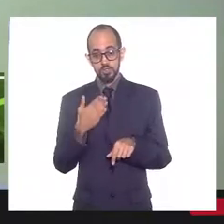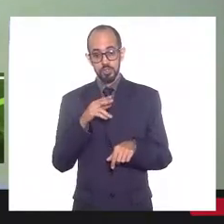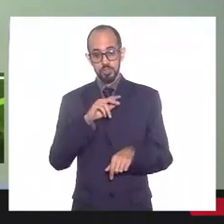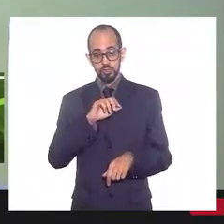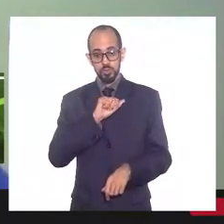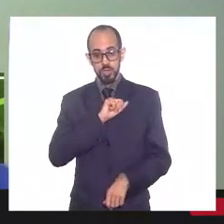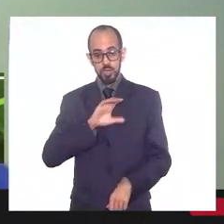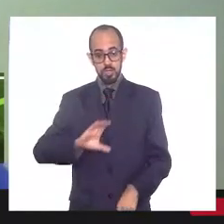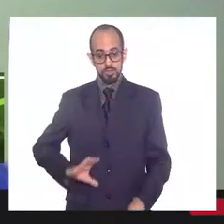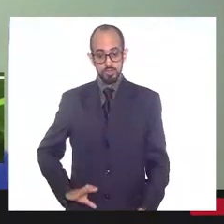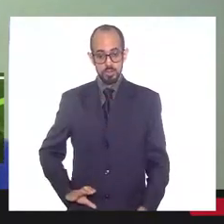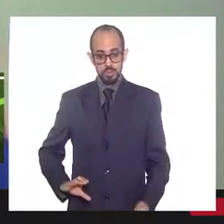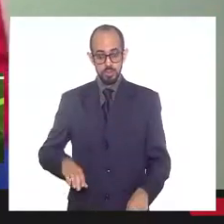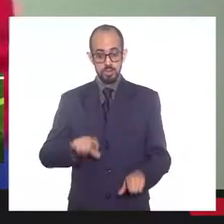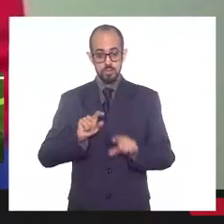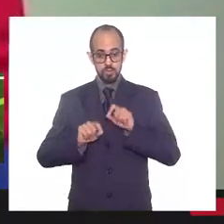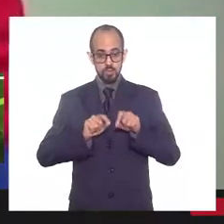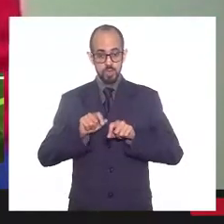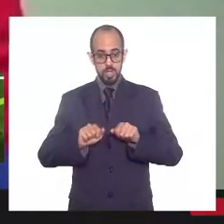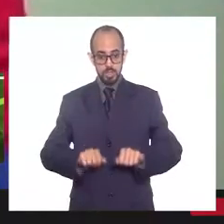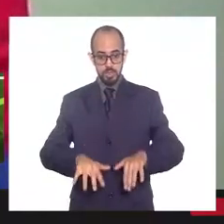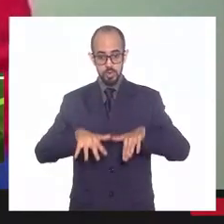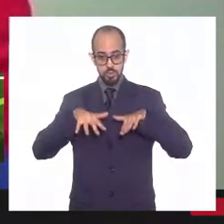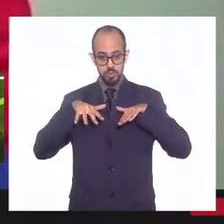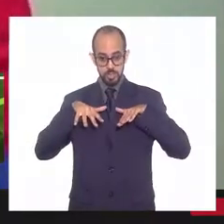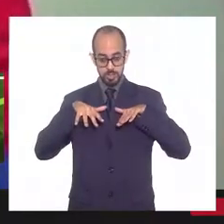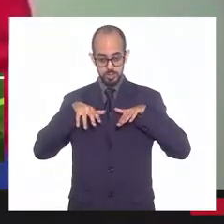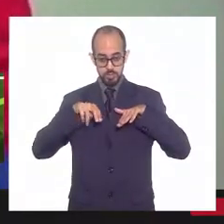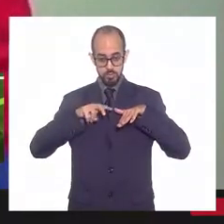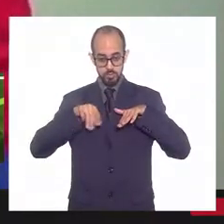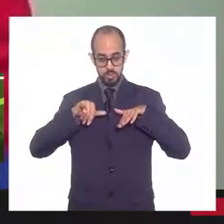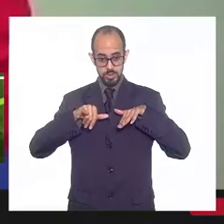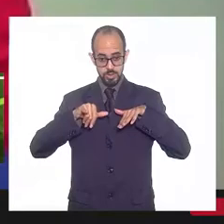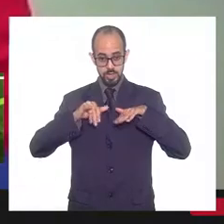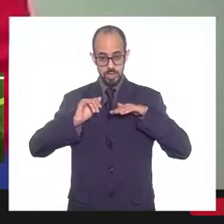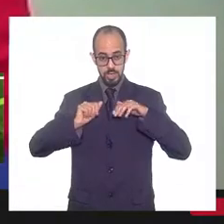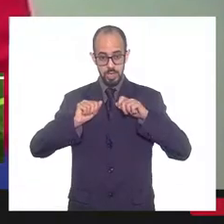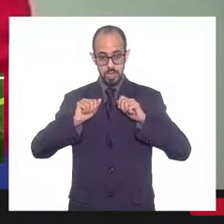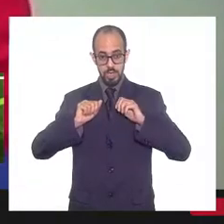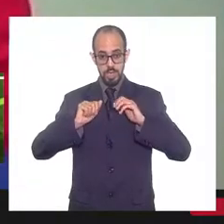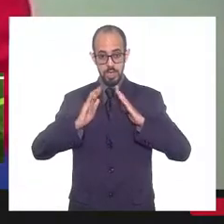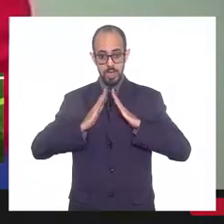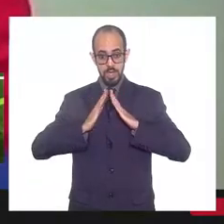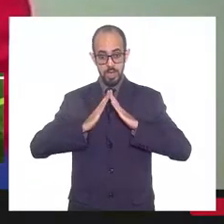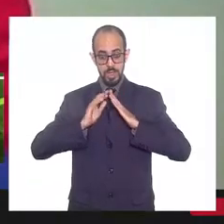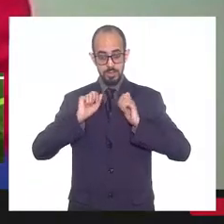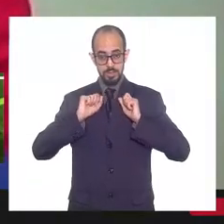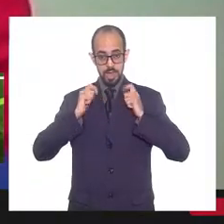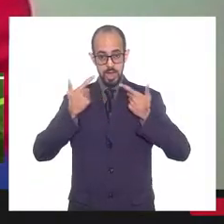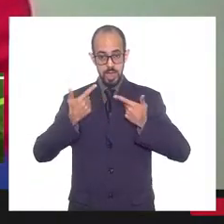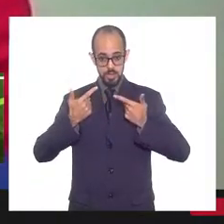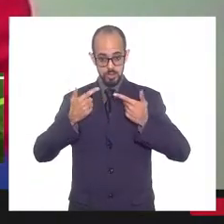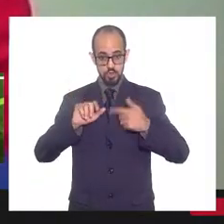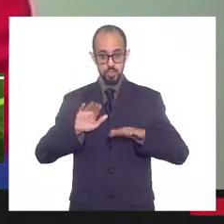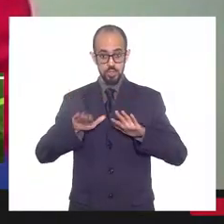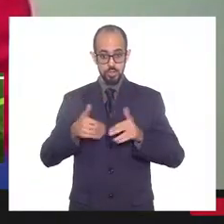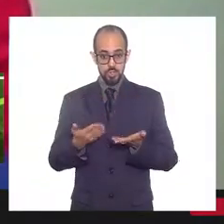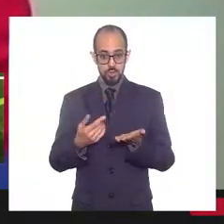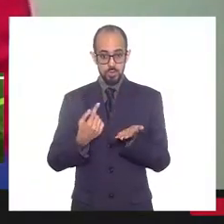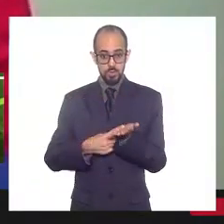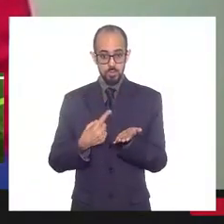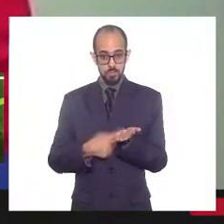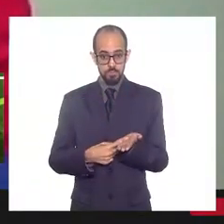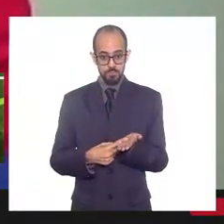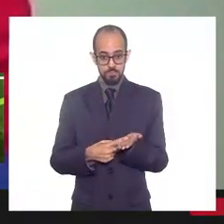presidente André as audiências serão no plenário do Palácio Tiradentes né Então queria firmar aqui um